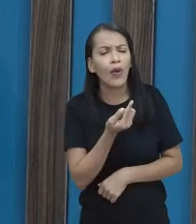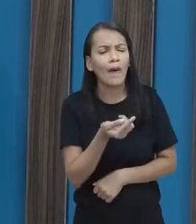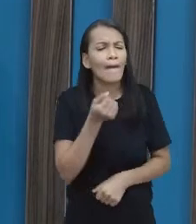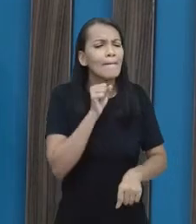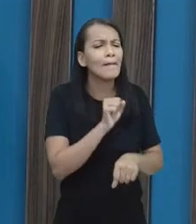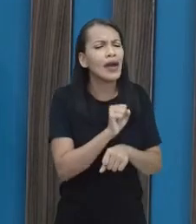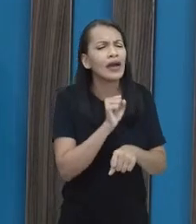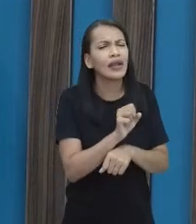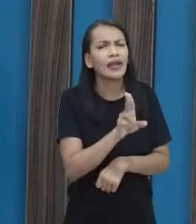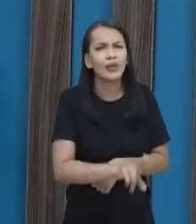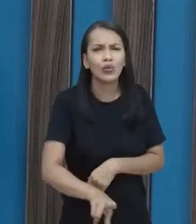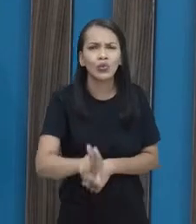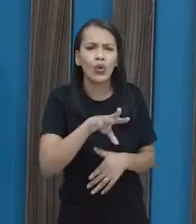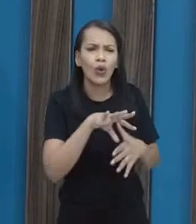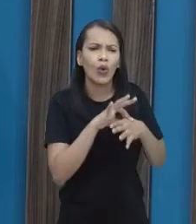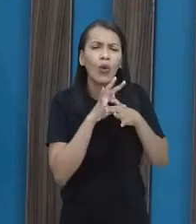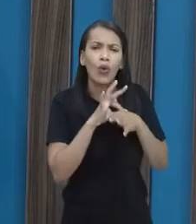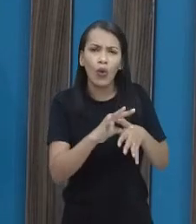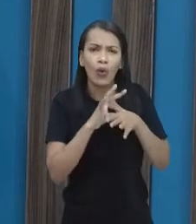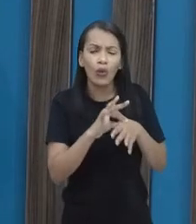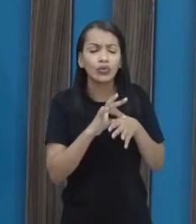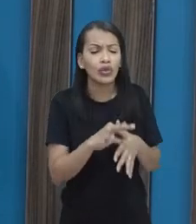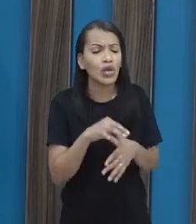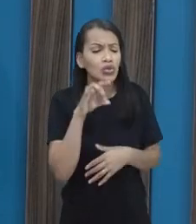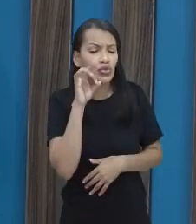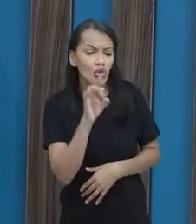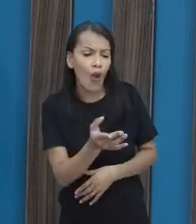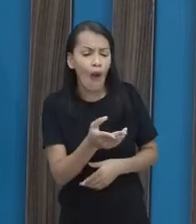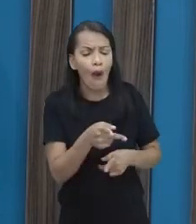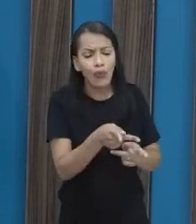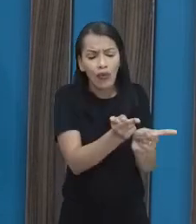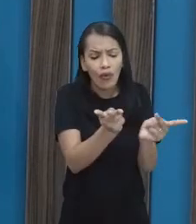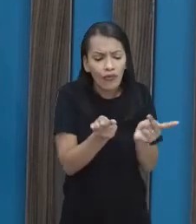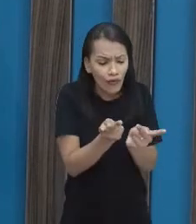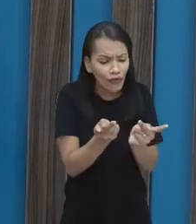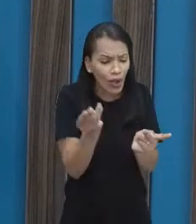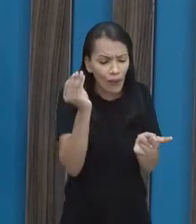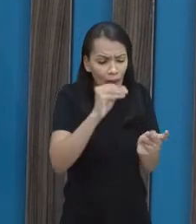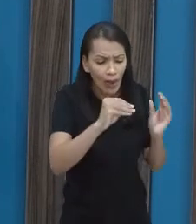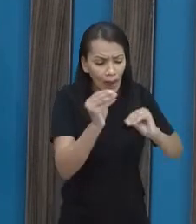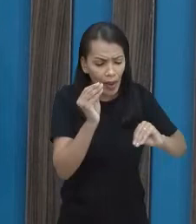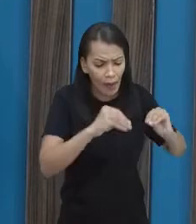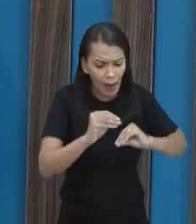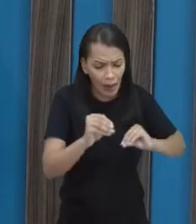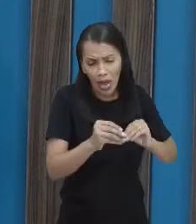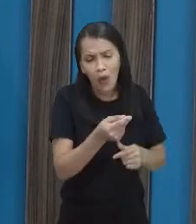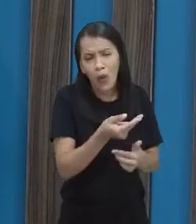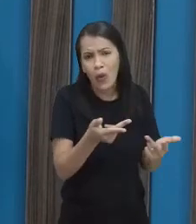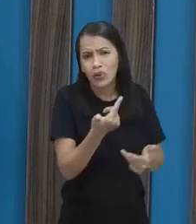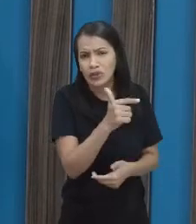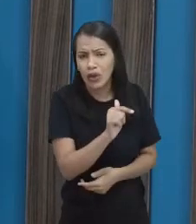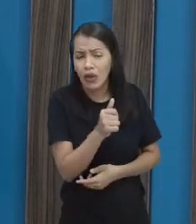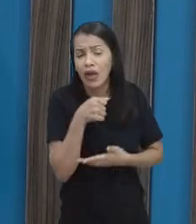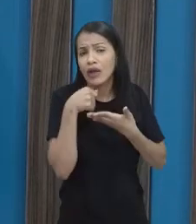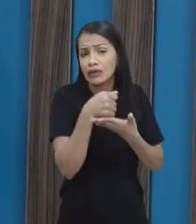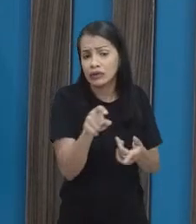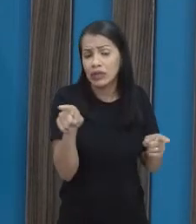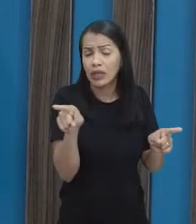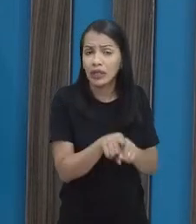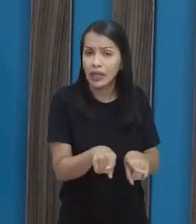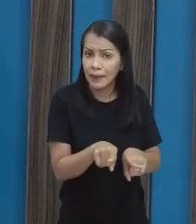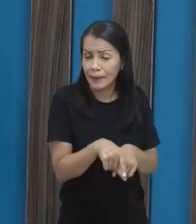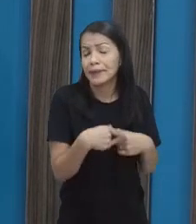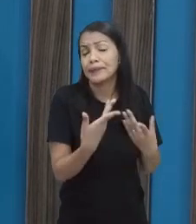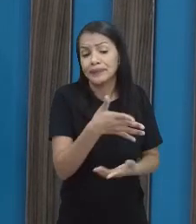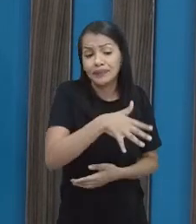essa presença de carne, colocasse nas nossas refeições outro tipo de proteína, estaríamos também ajudando em relação a essa questão